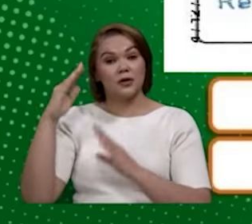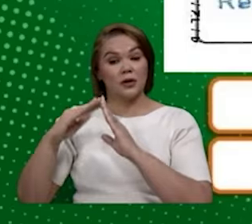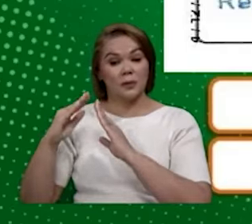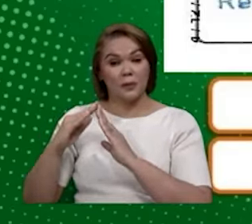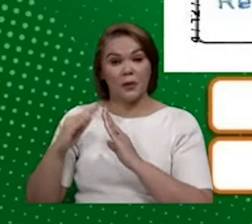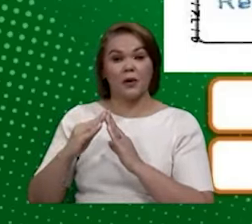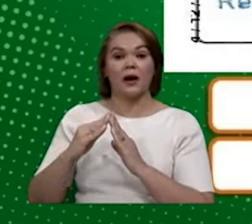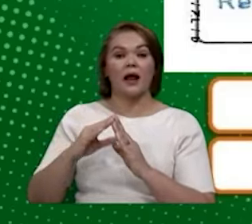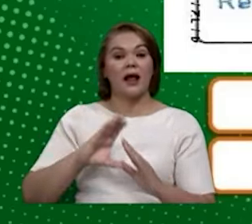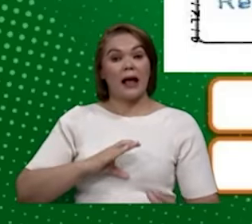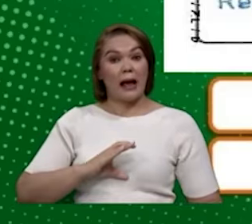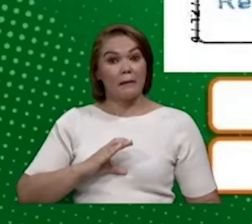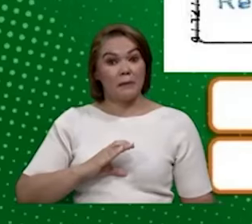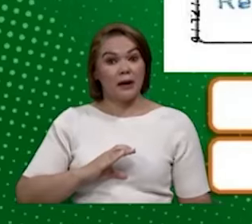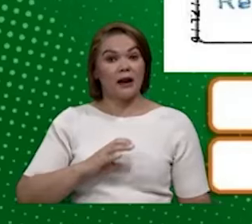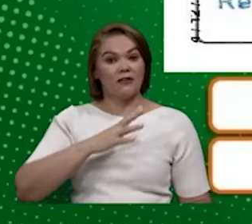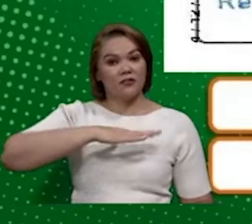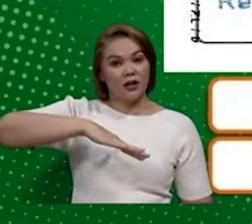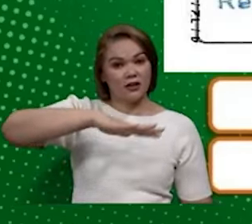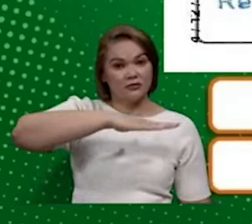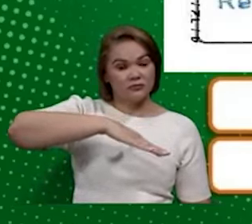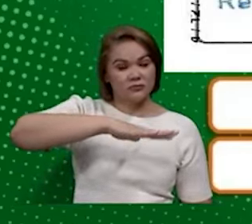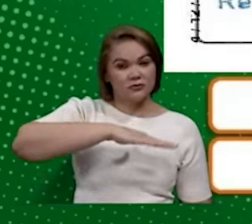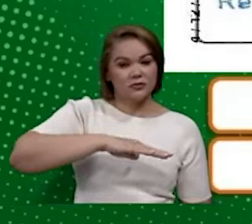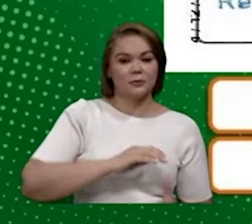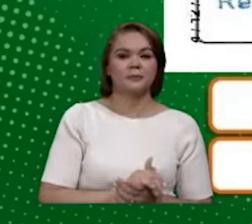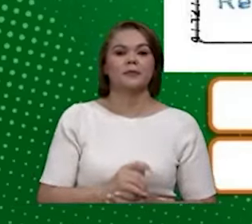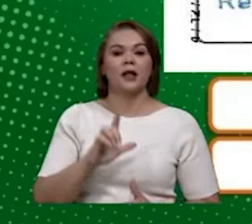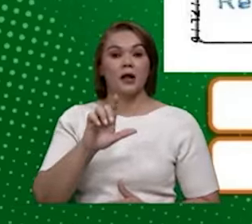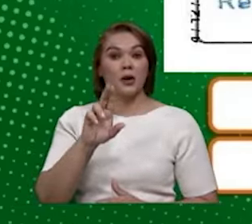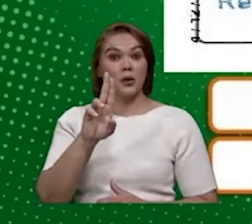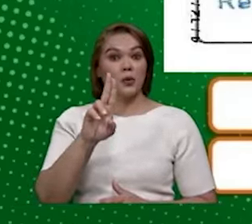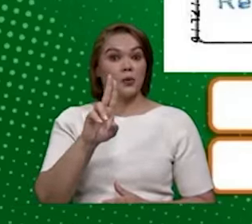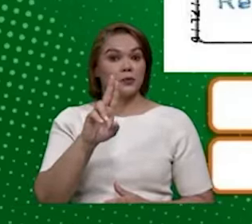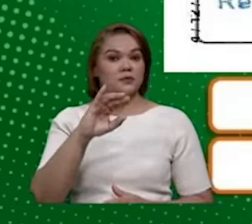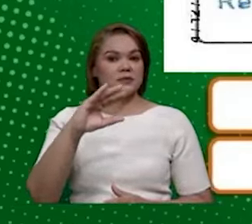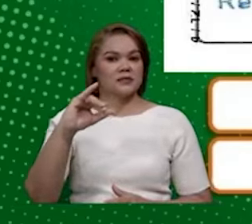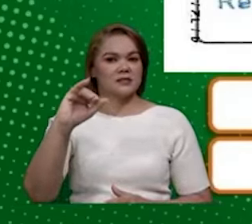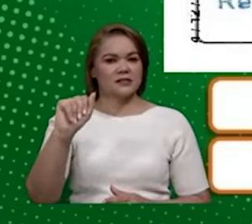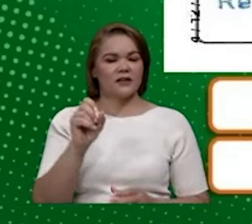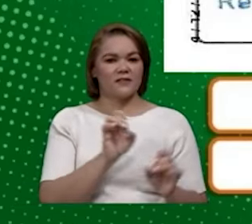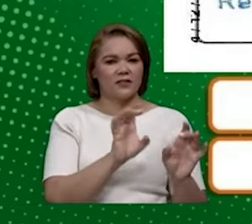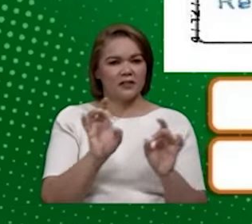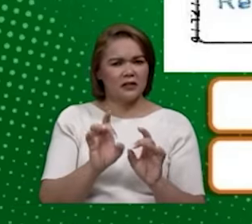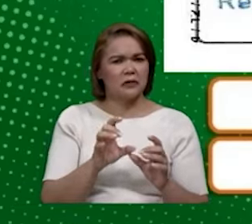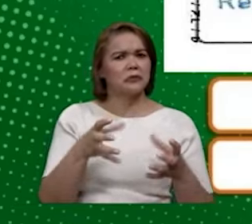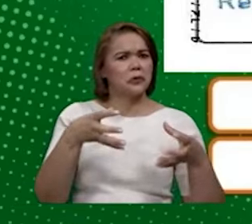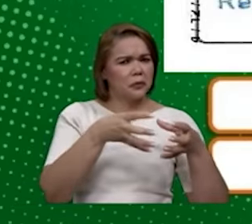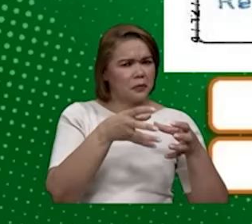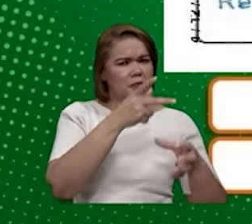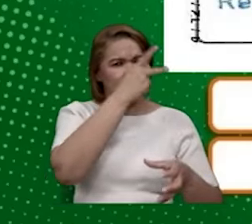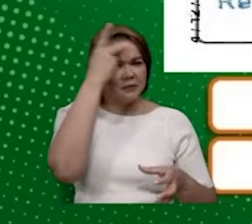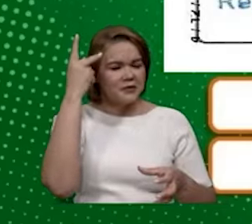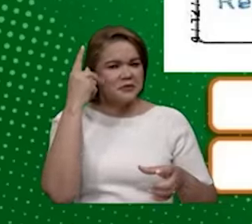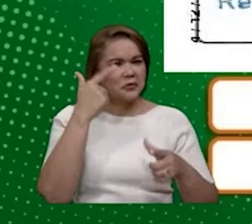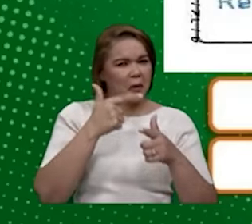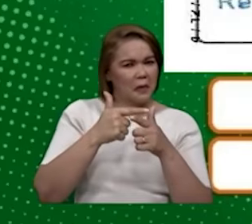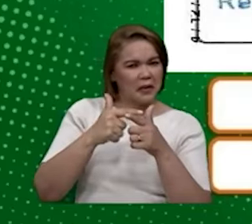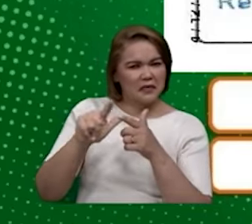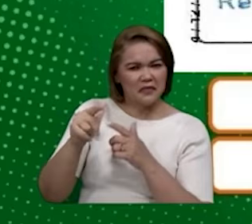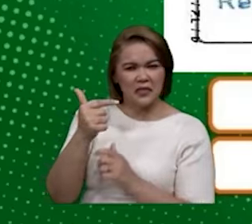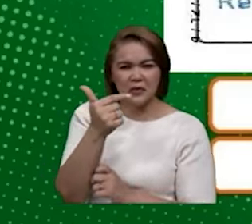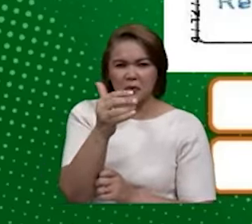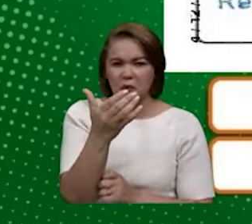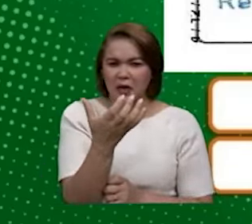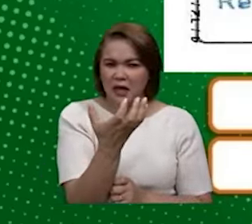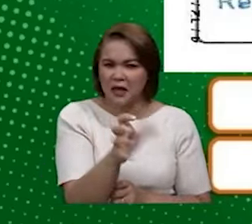Capela foi a pé quente. Maria Jaine, olha, tinha uma galera e você foi ali, ó, não quis dividir, não quis conversa, não.